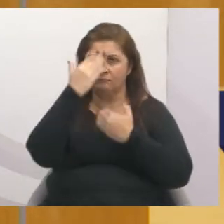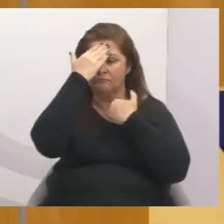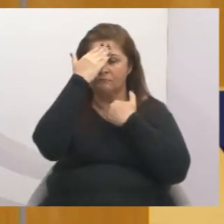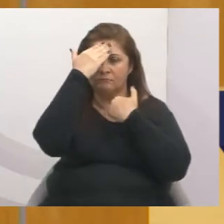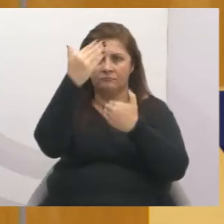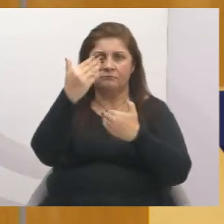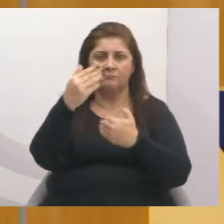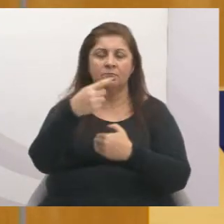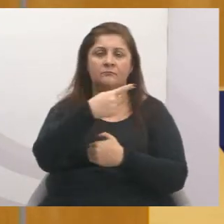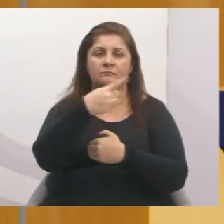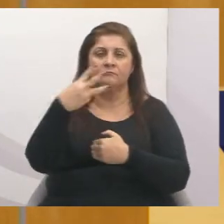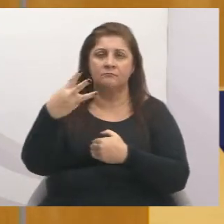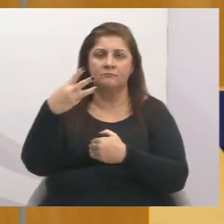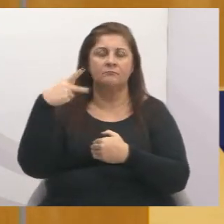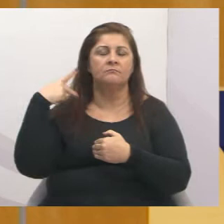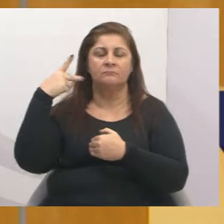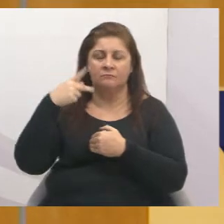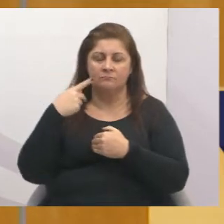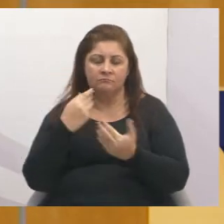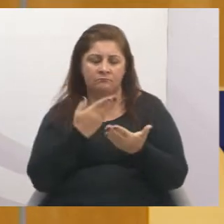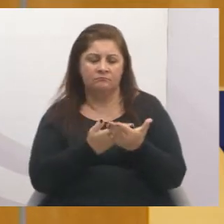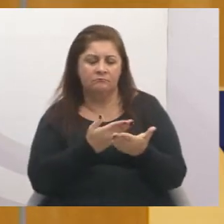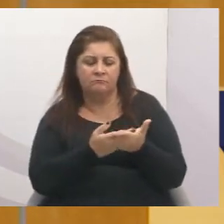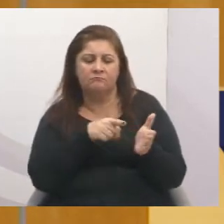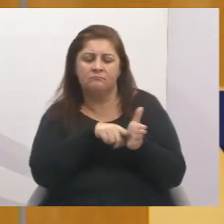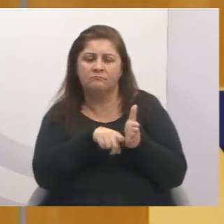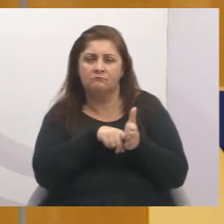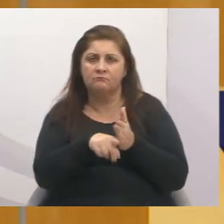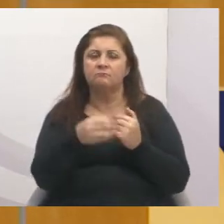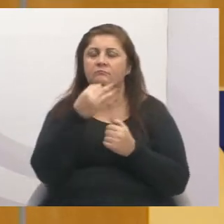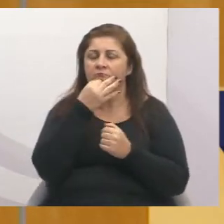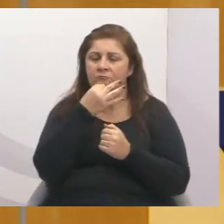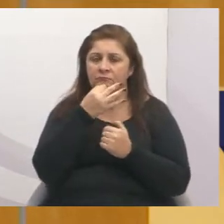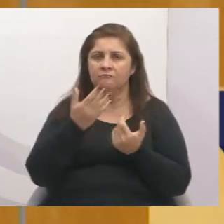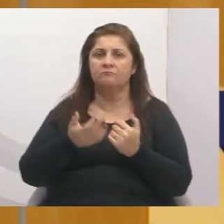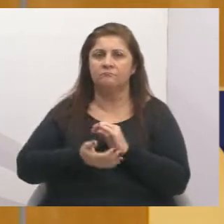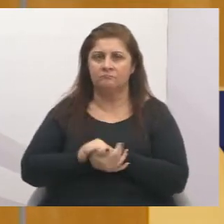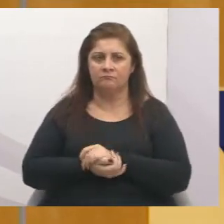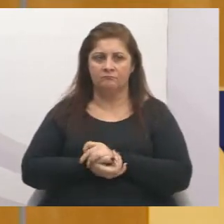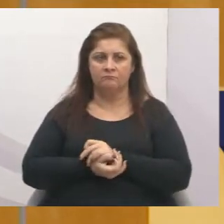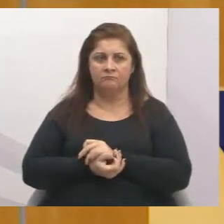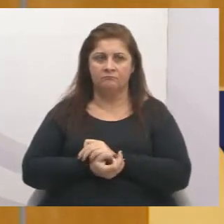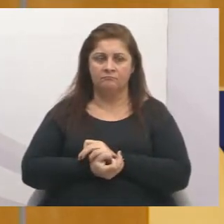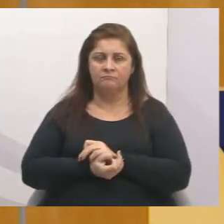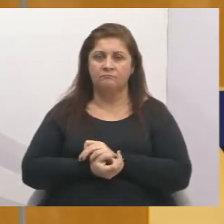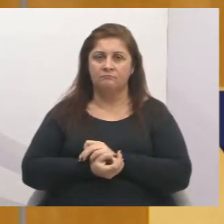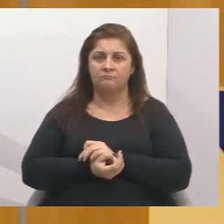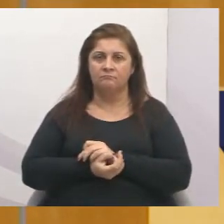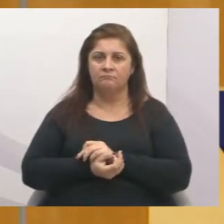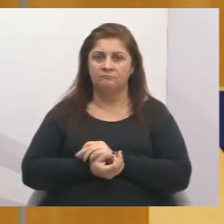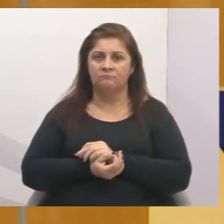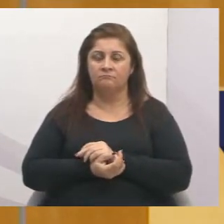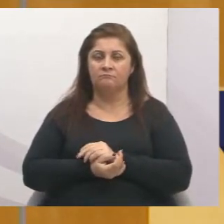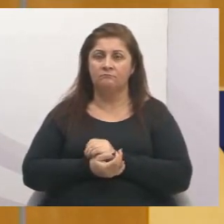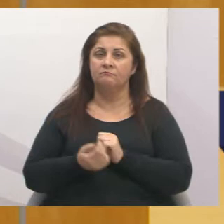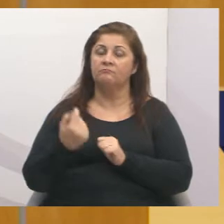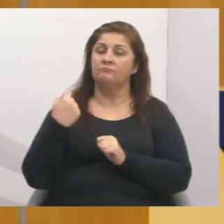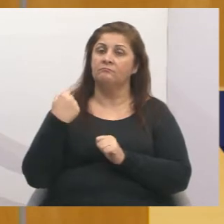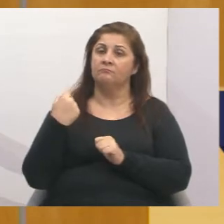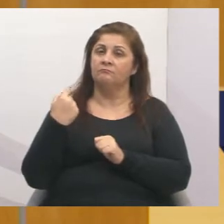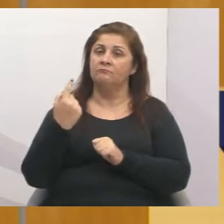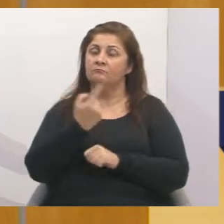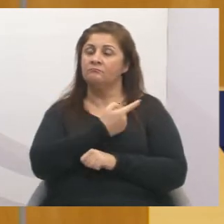disposição dos 13 vereadores de estudarem, de analisarem e de contribuírem. É uma contribuição que nós que estamos